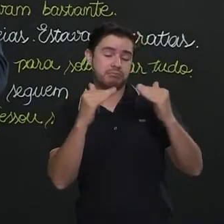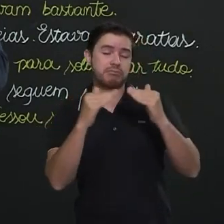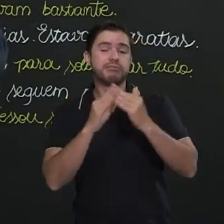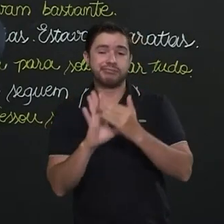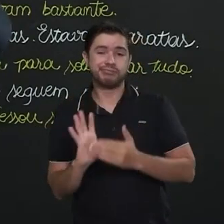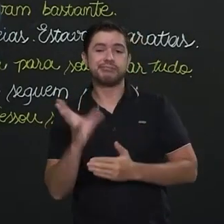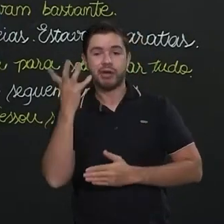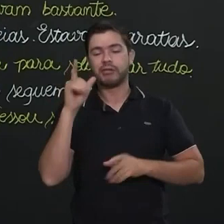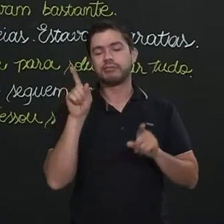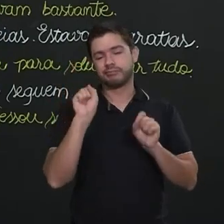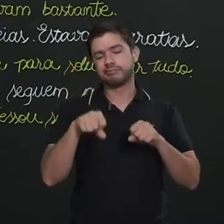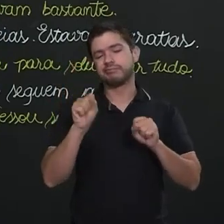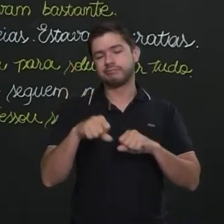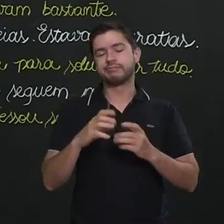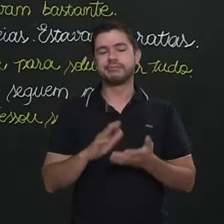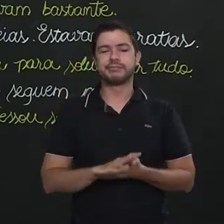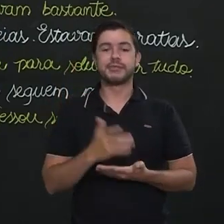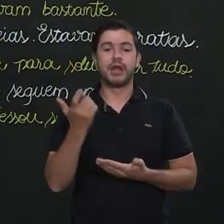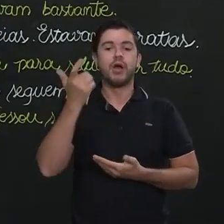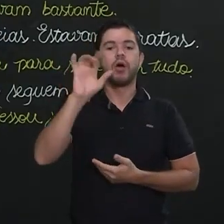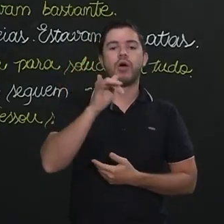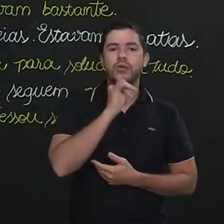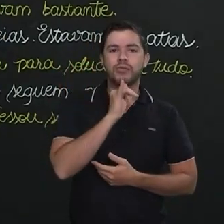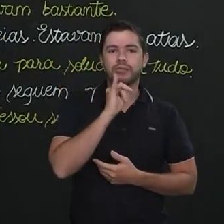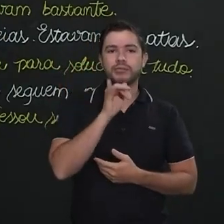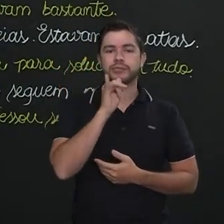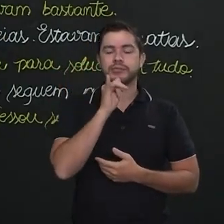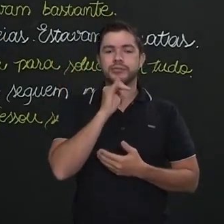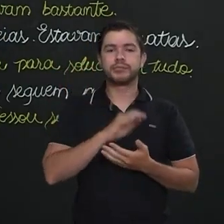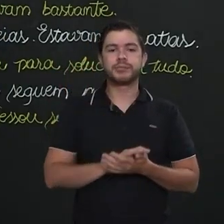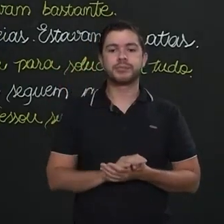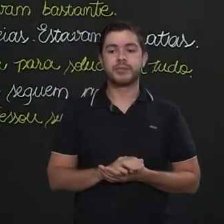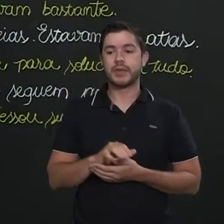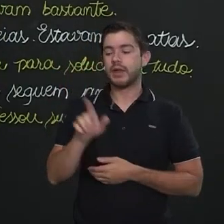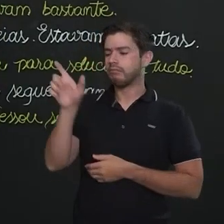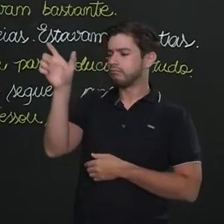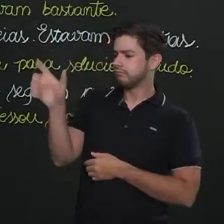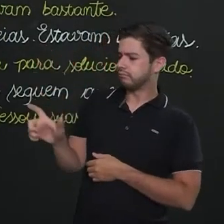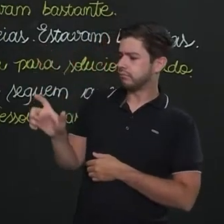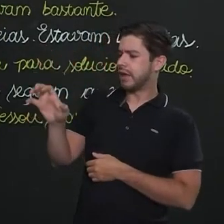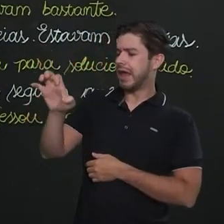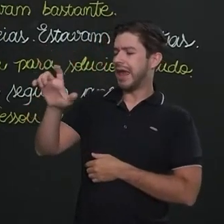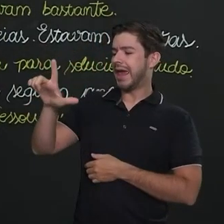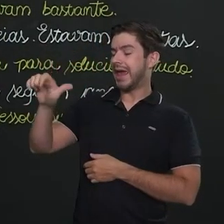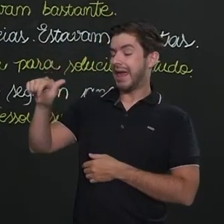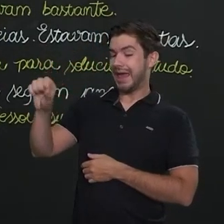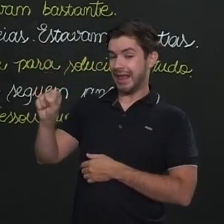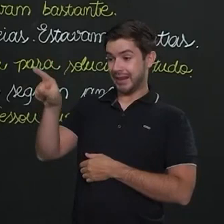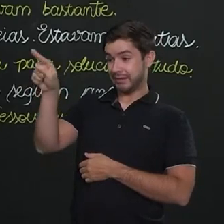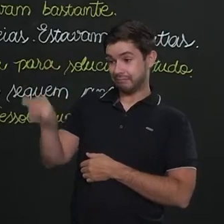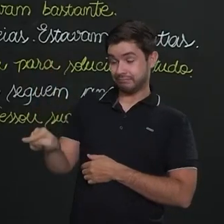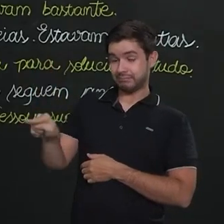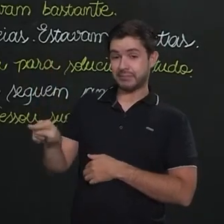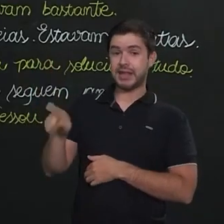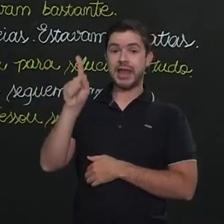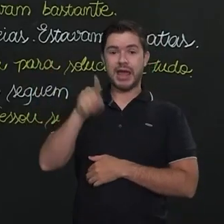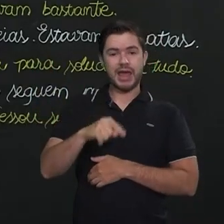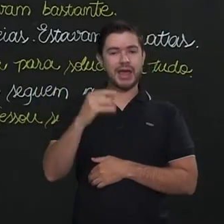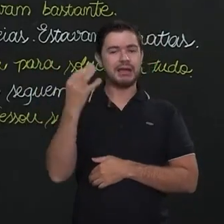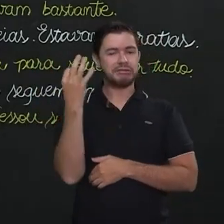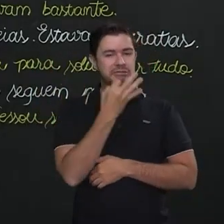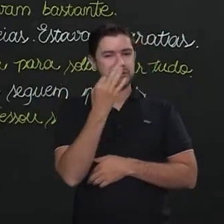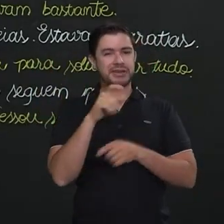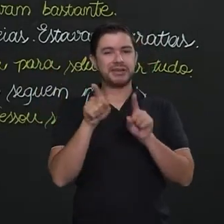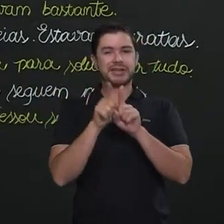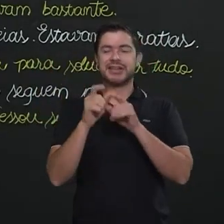vai ocorrer. Vamos ver outro exemplo. Elas são lindas e extrovertidas, ou seja, estou falando